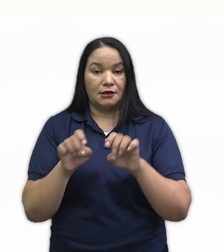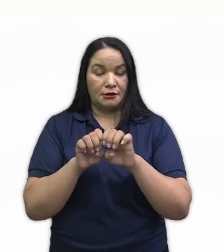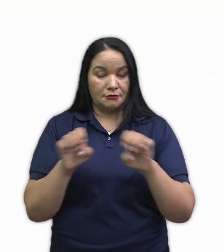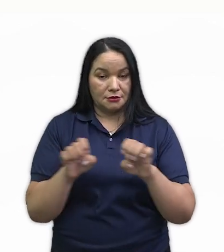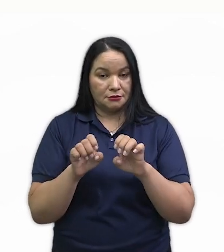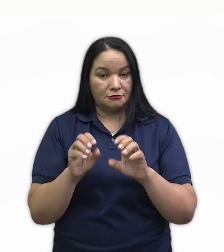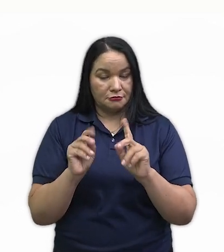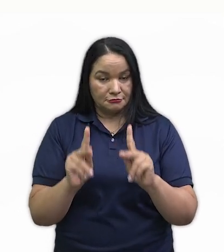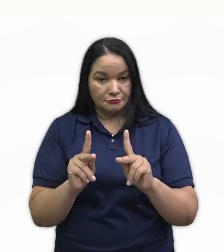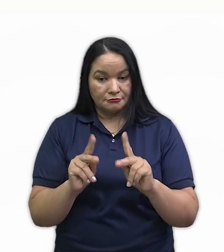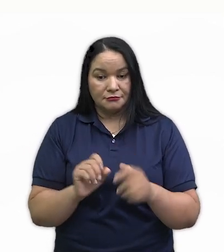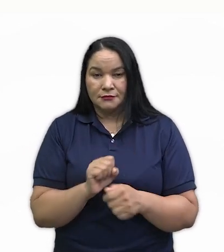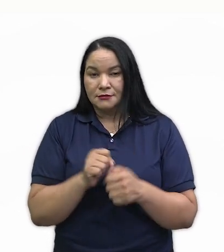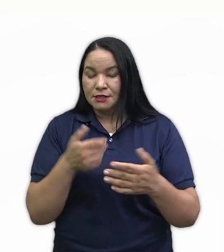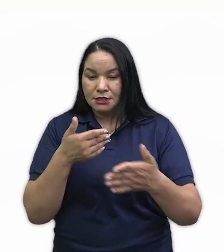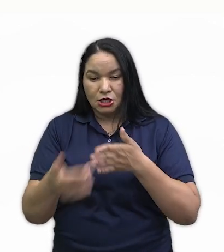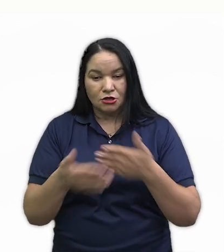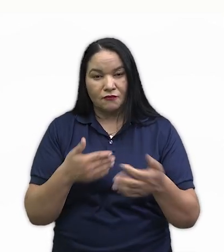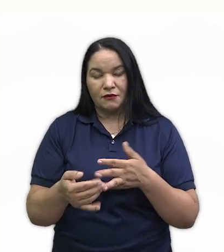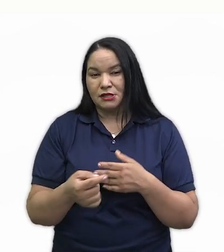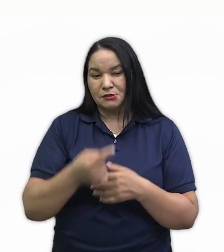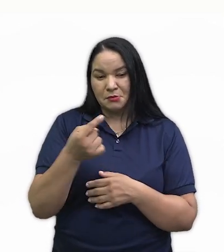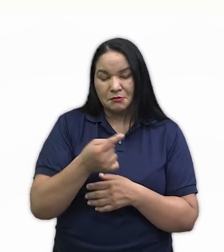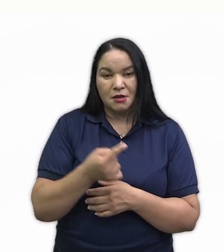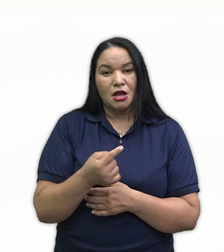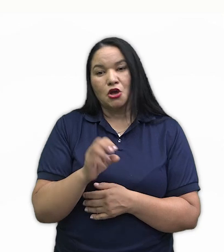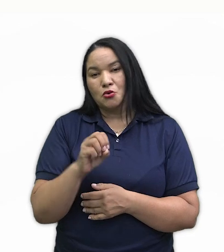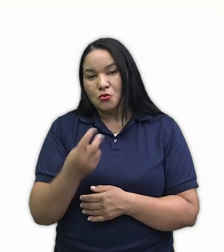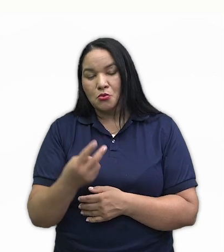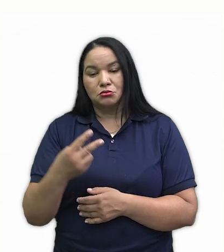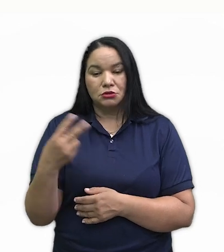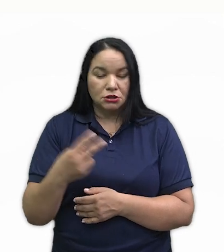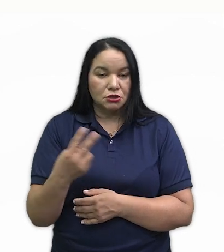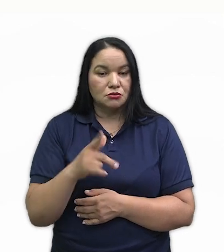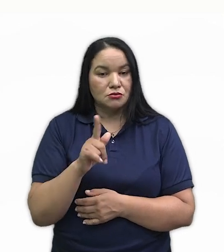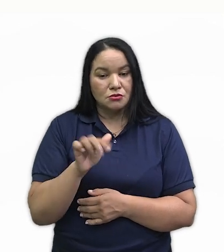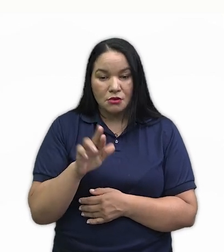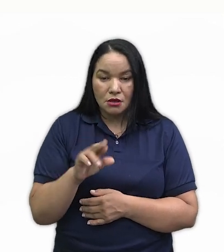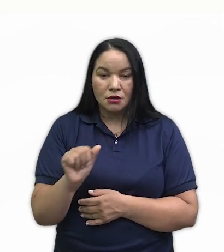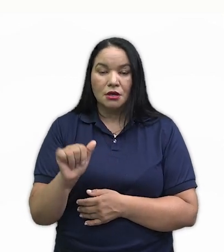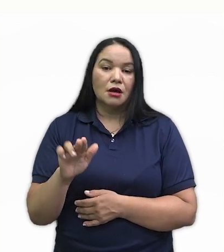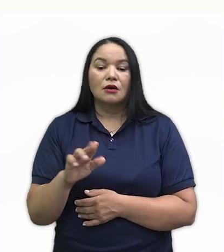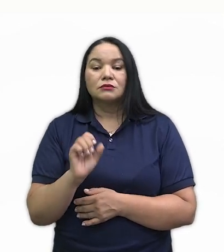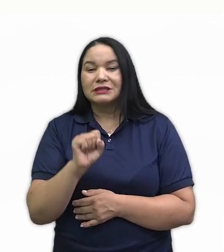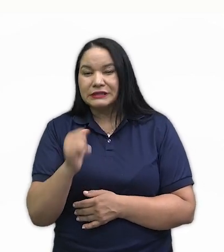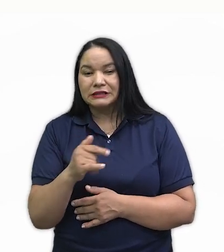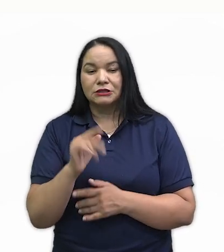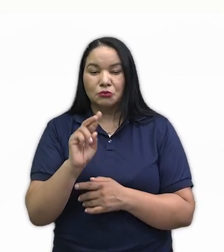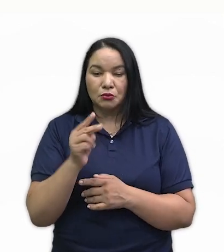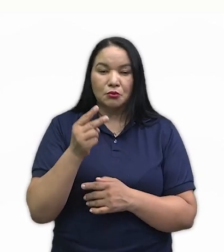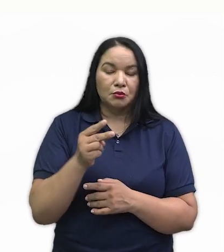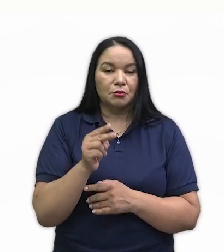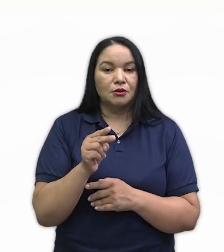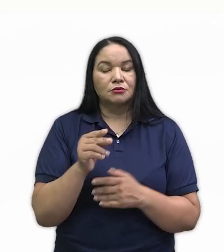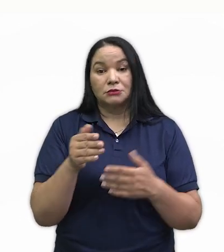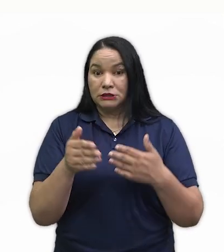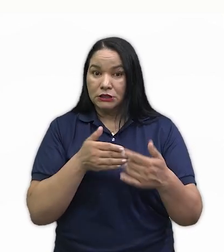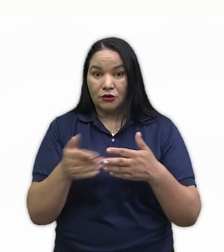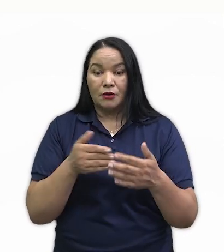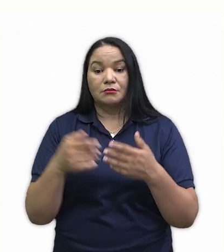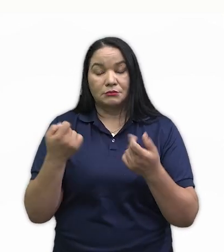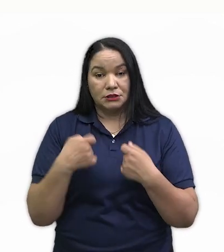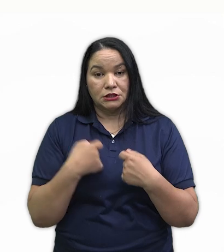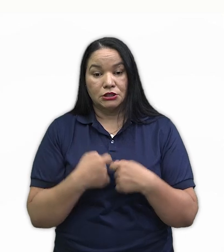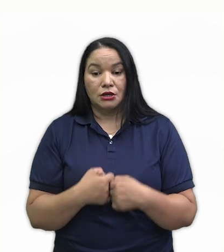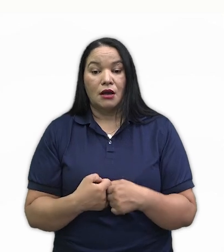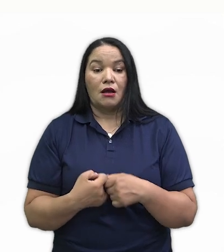equação. Independente se é uma equação de primeiro grau, segundo grau, com expoente, sem expoente, tá? Tudo que você faz